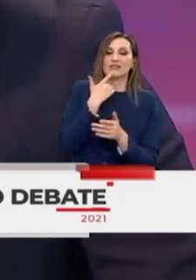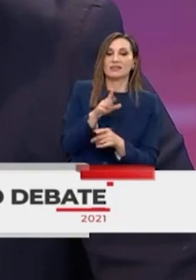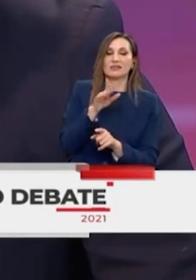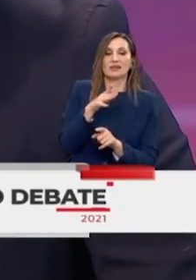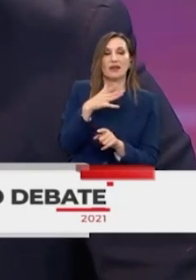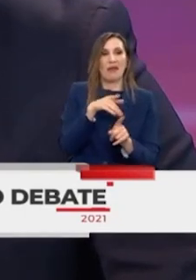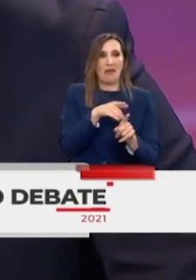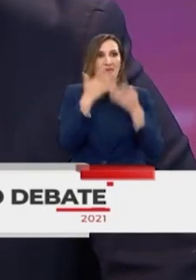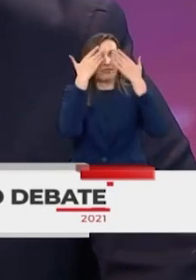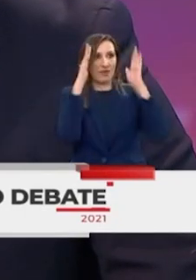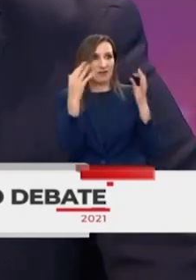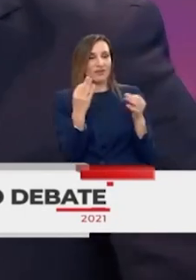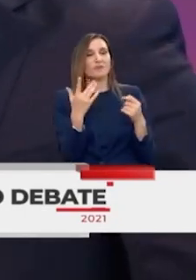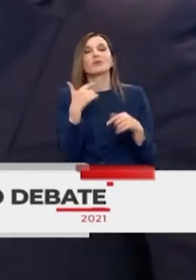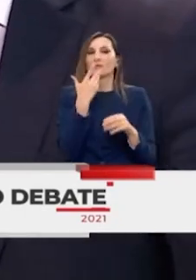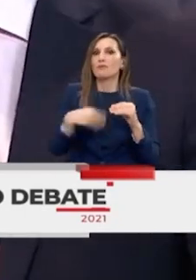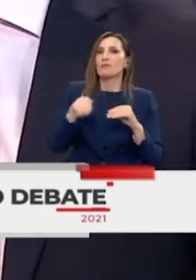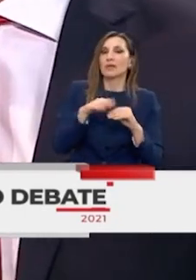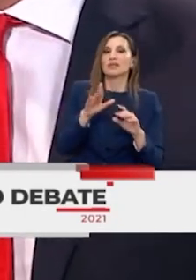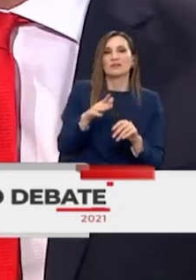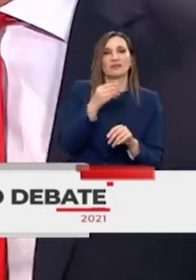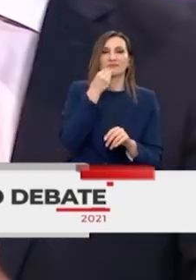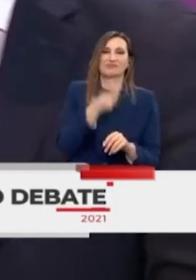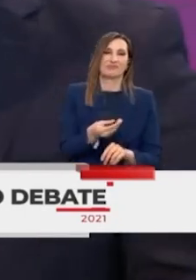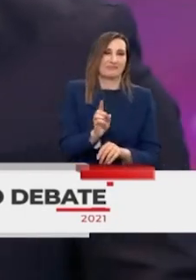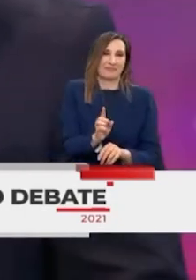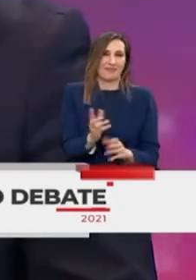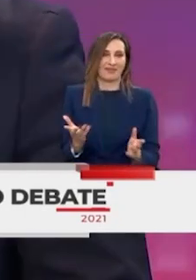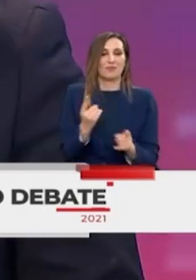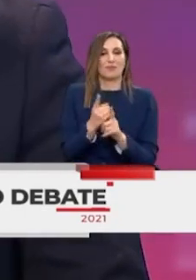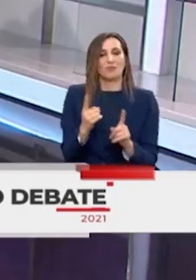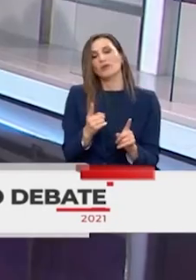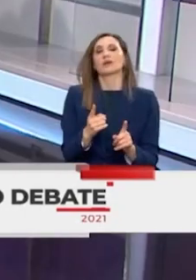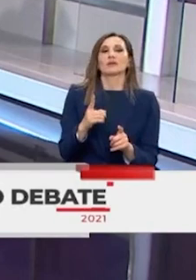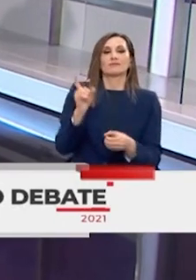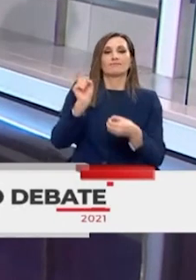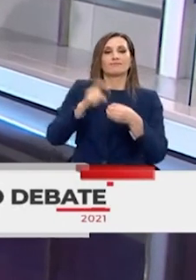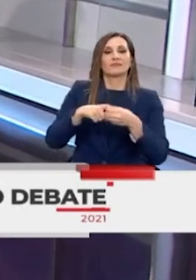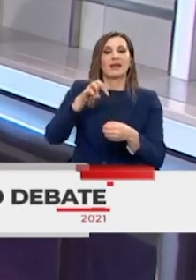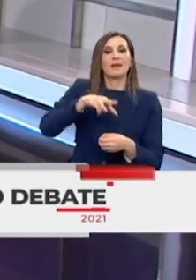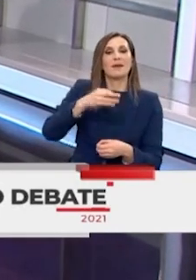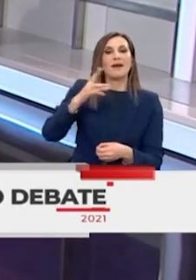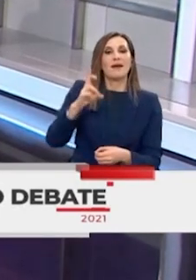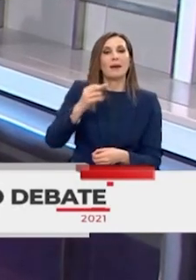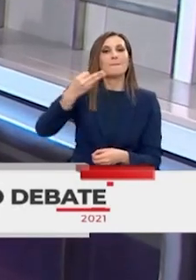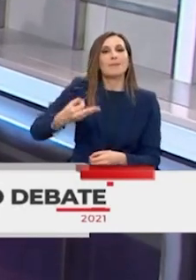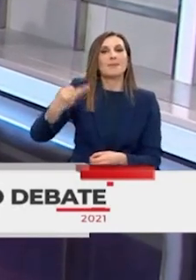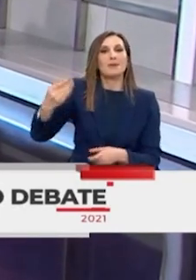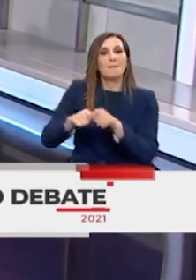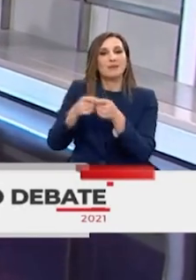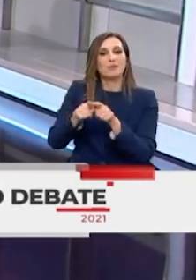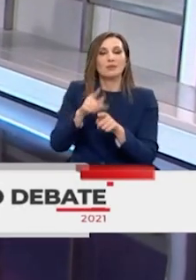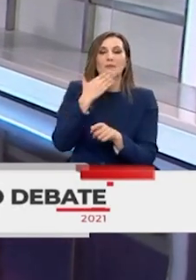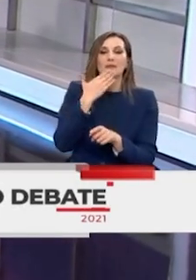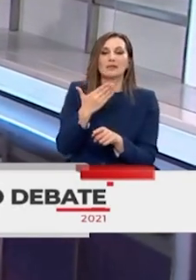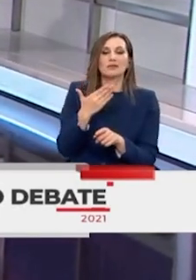representar a democracia. Mas eu digo-lhe mais, acho que sobretudo fica mal a doutora Ana Gomes por isto, porque a doutora Ana Gomes militou no MRPP. E o MRPP, eu peço às câmaras,